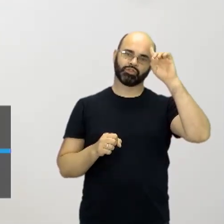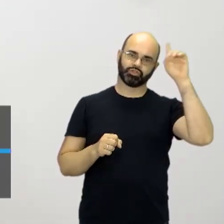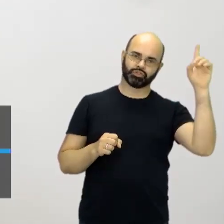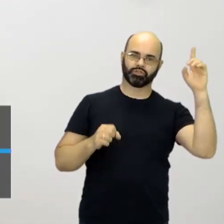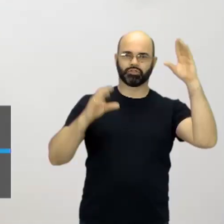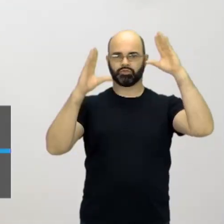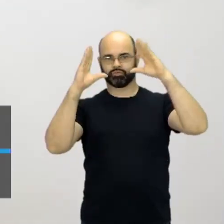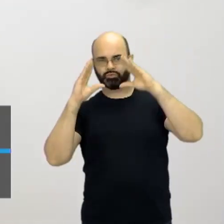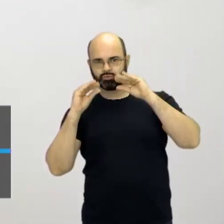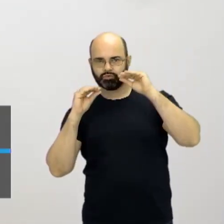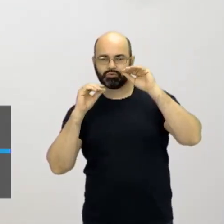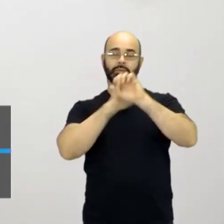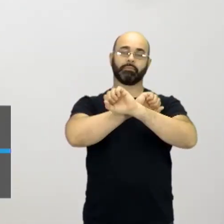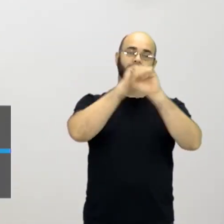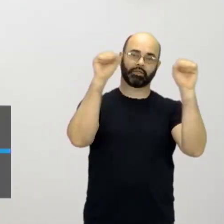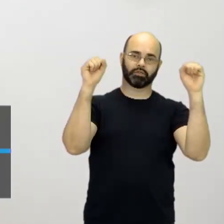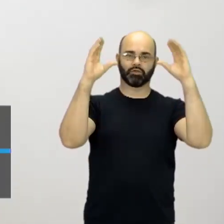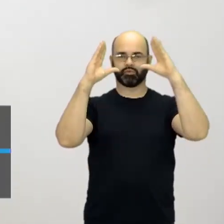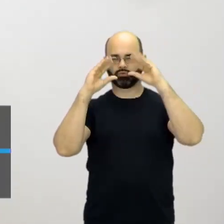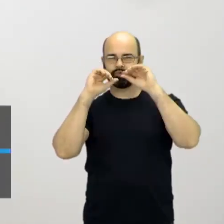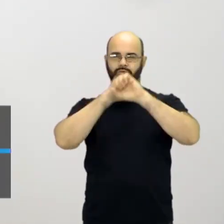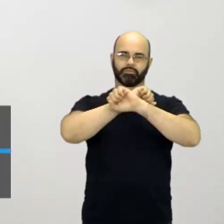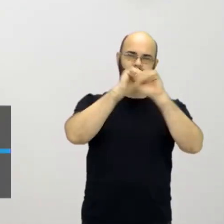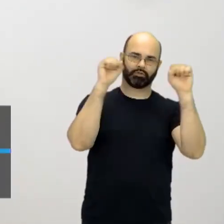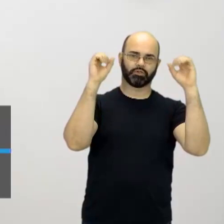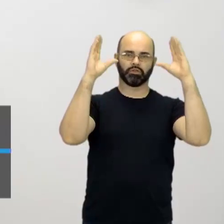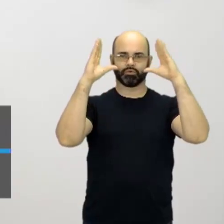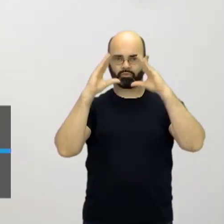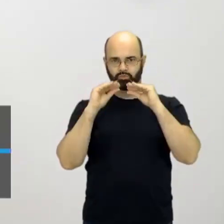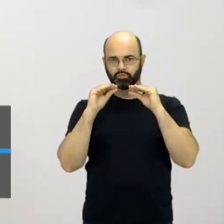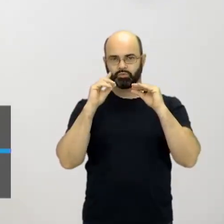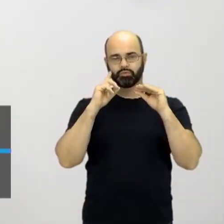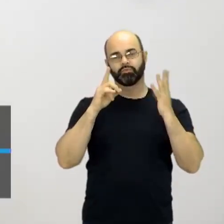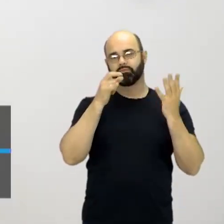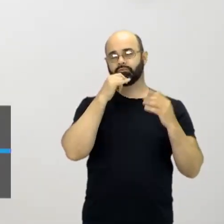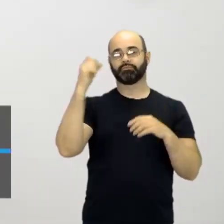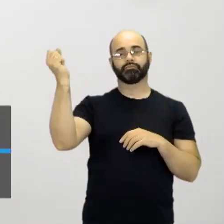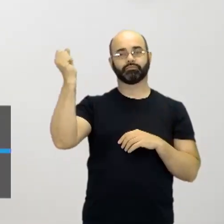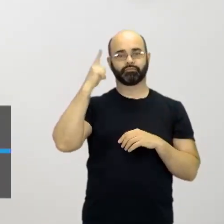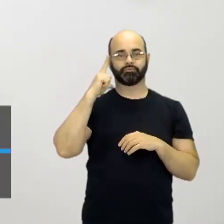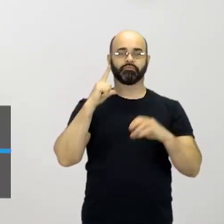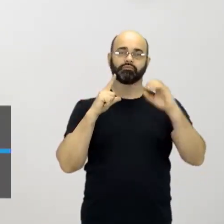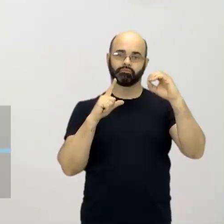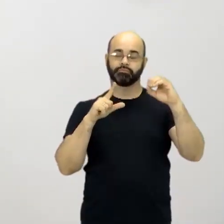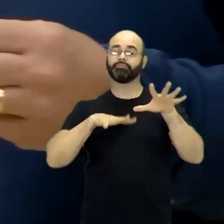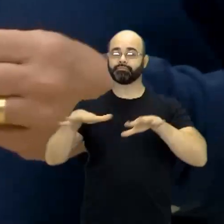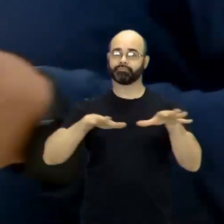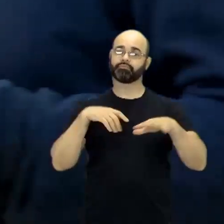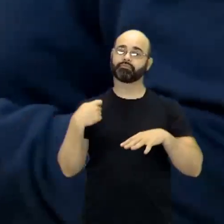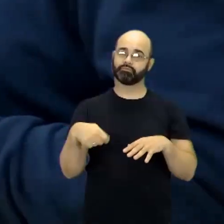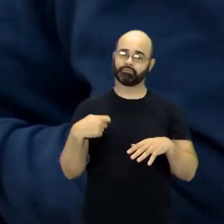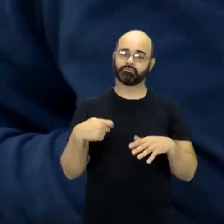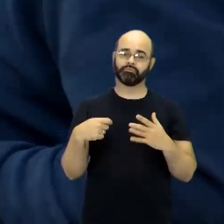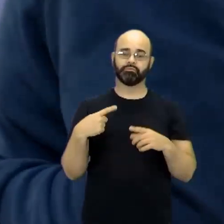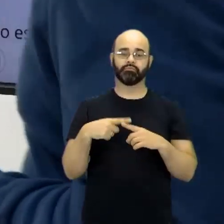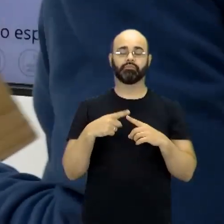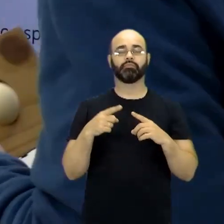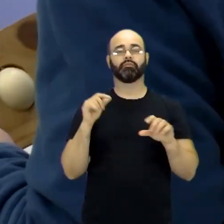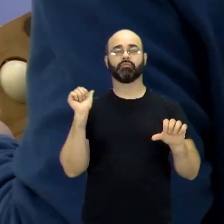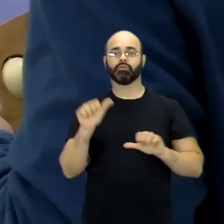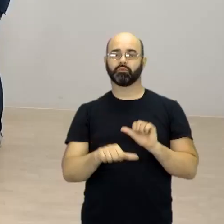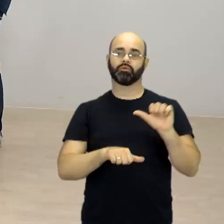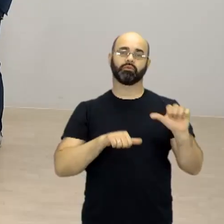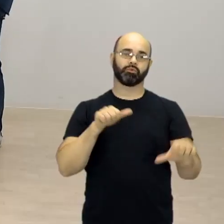pensar no sol e dando movimento alguém Seja lá o sol até alguém tem que ter movimento se não tem não há alternância